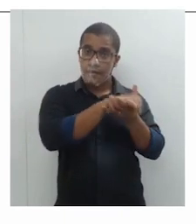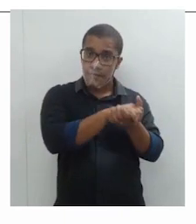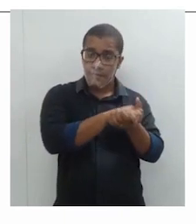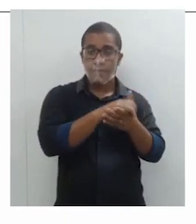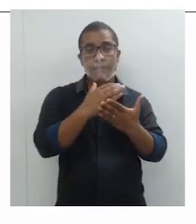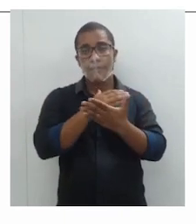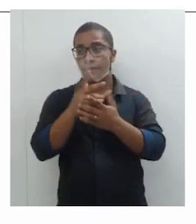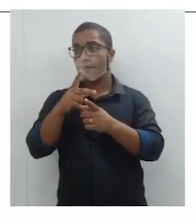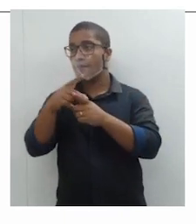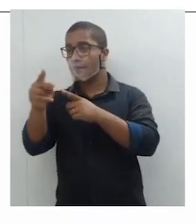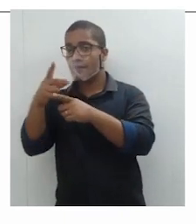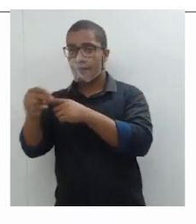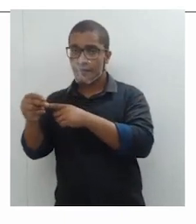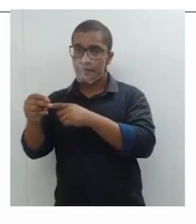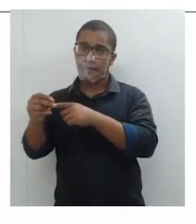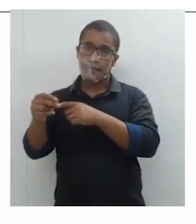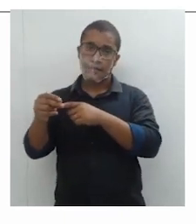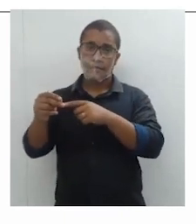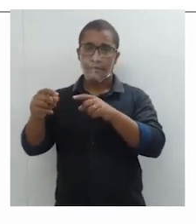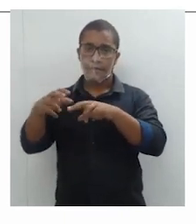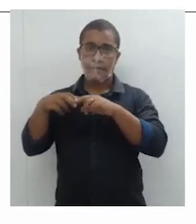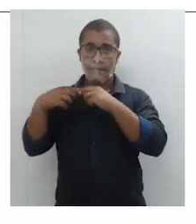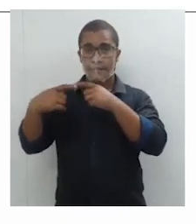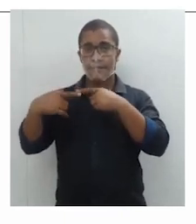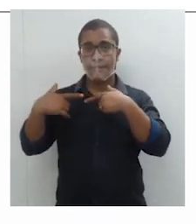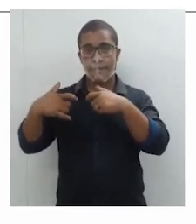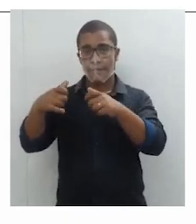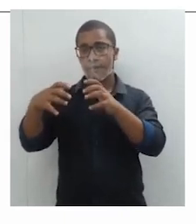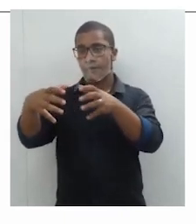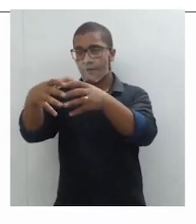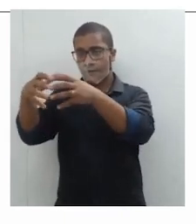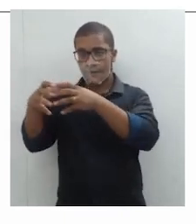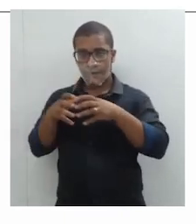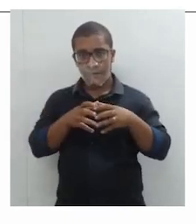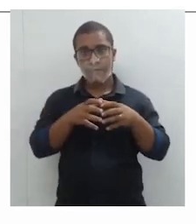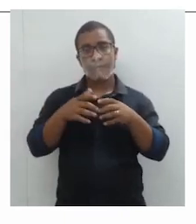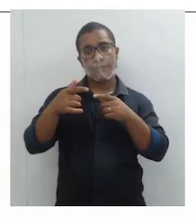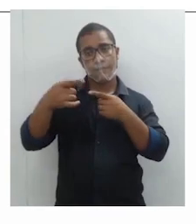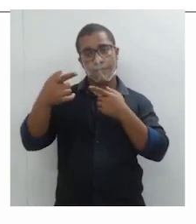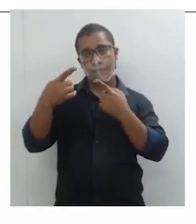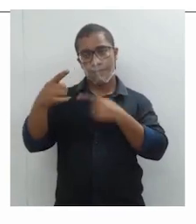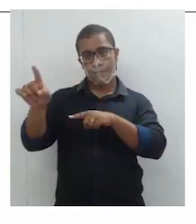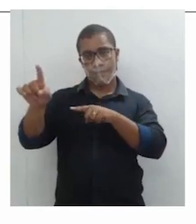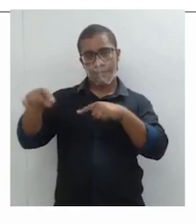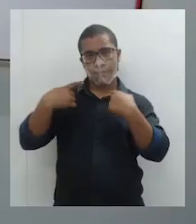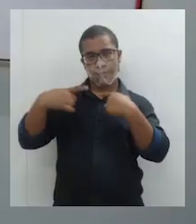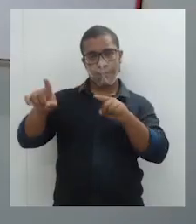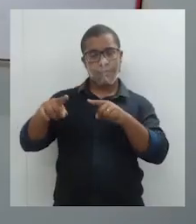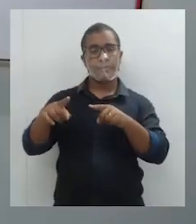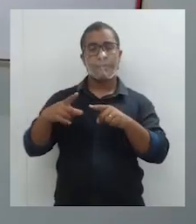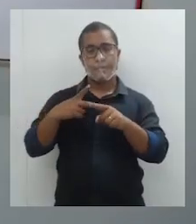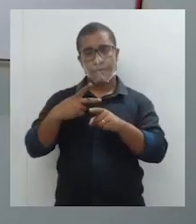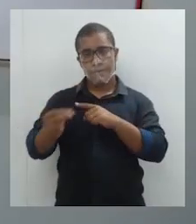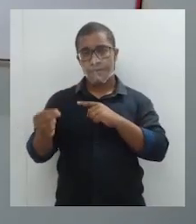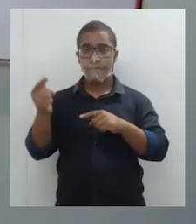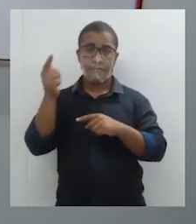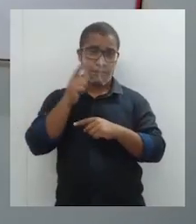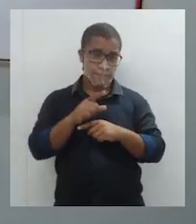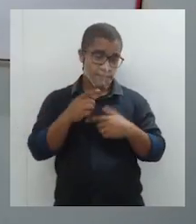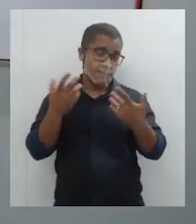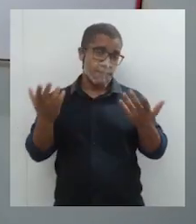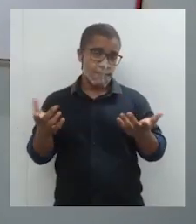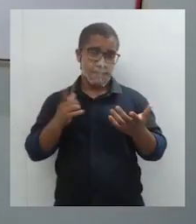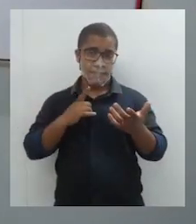em guerra também com outras tribos certo então é importante sempre observar essa questão os